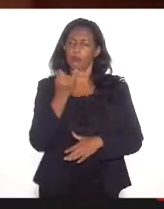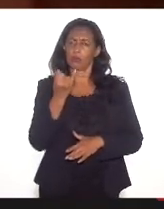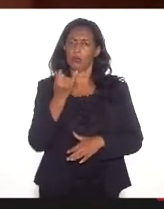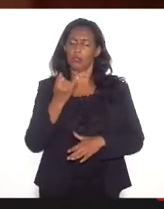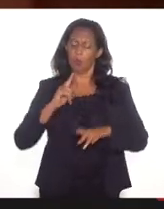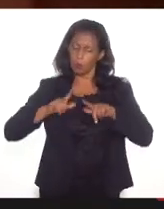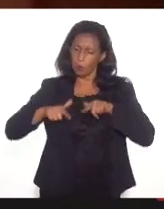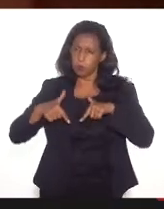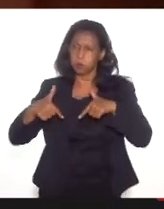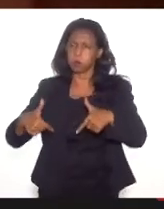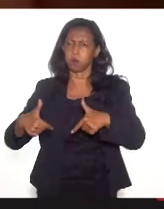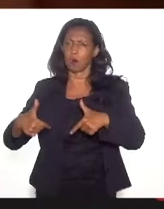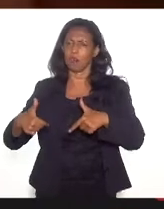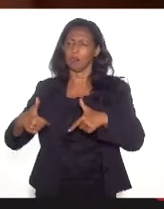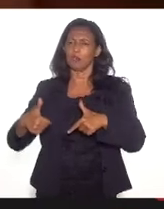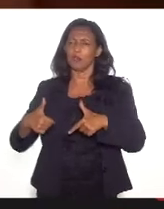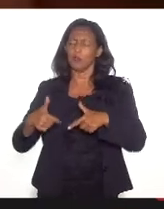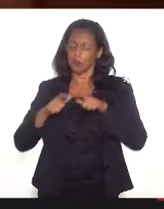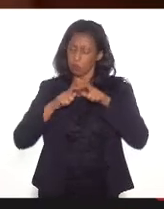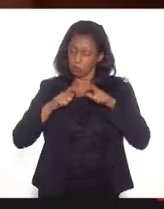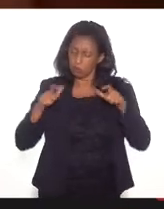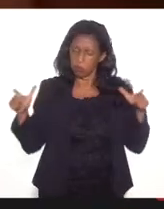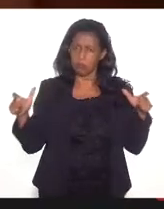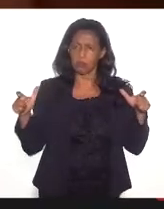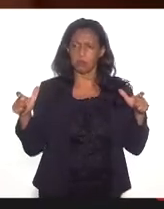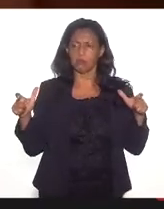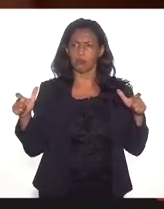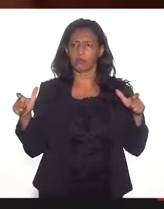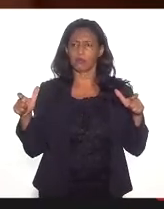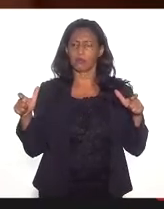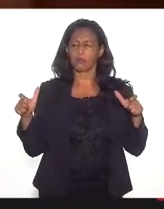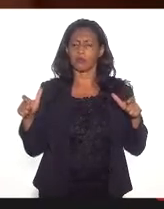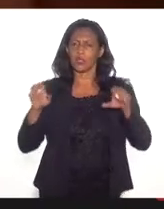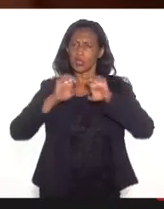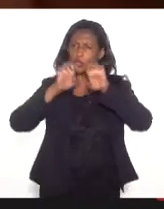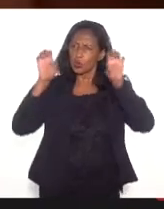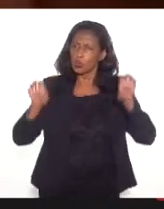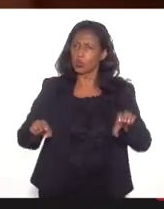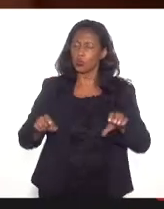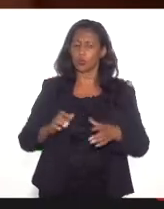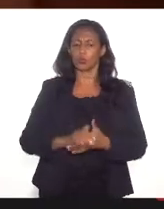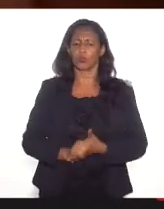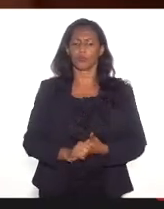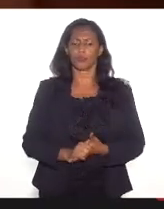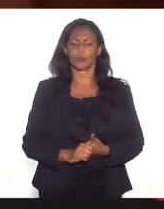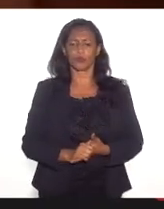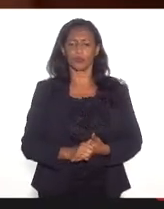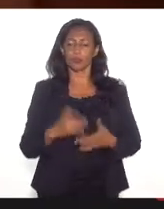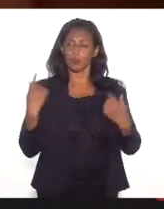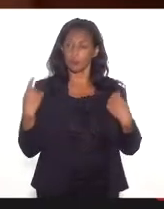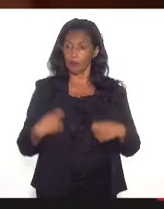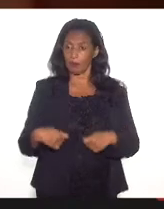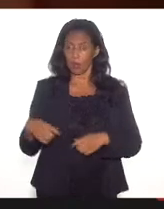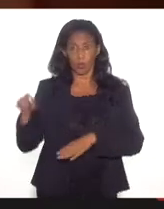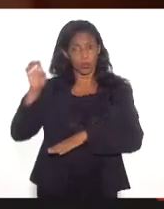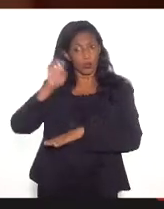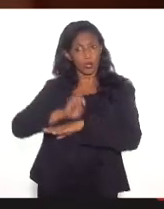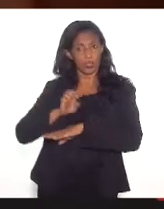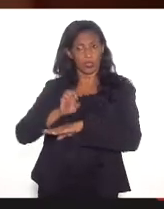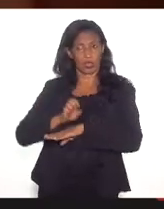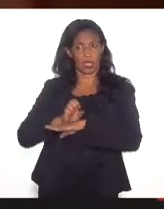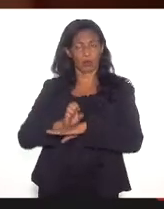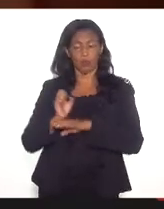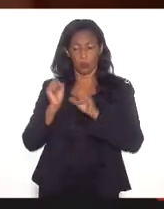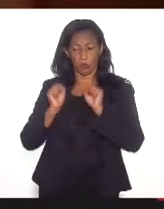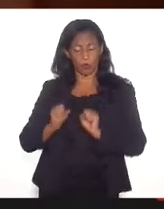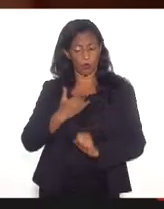enfrentar o problema na sua dimensão estruturante, estruturante, ou seja, é preciso que o Estado, que o